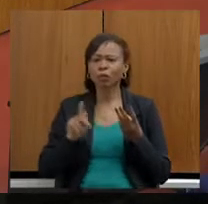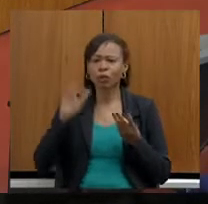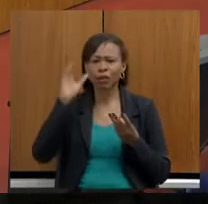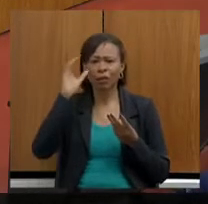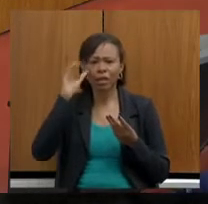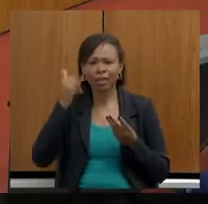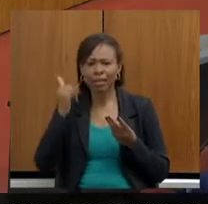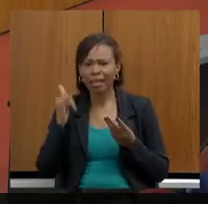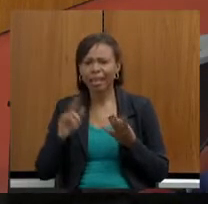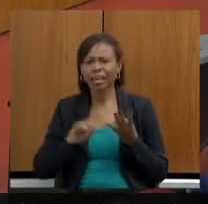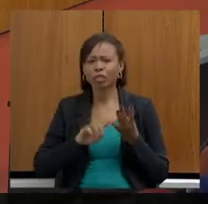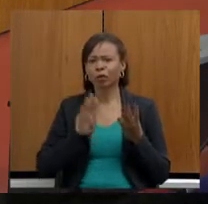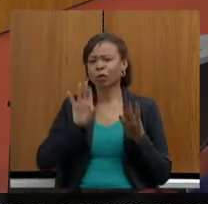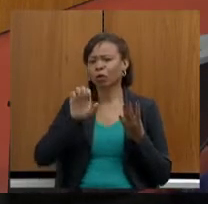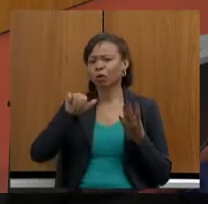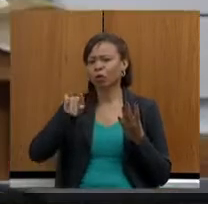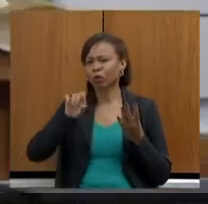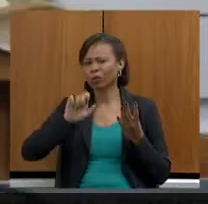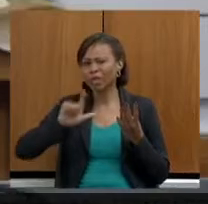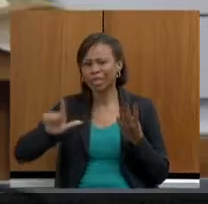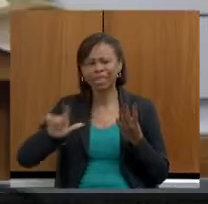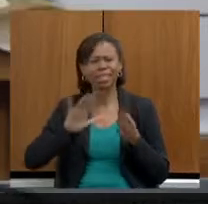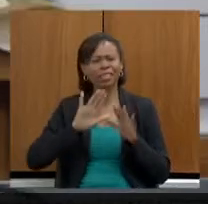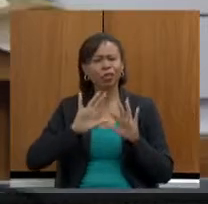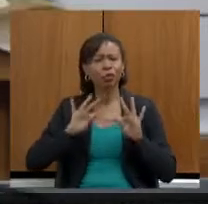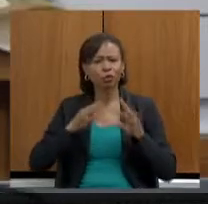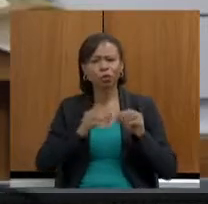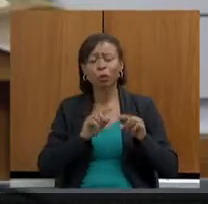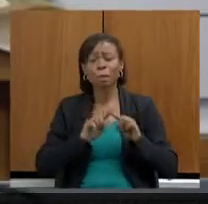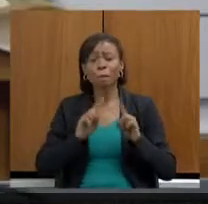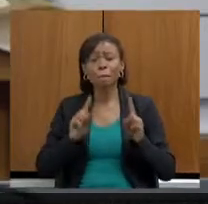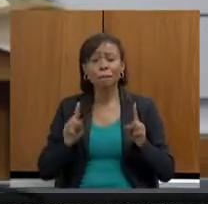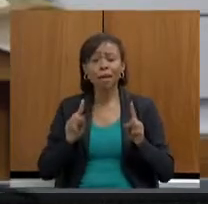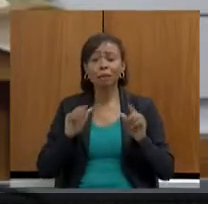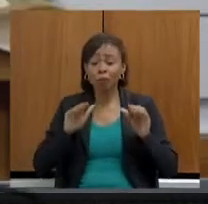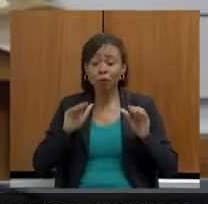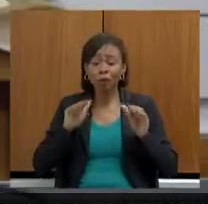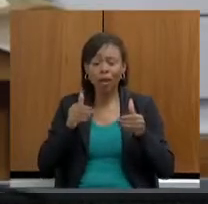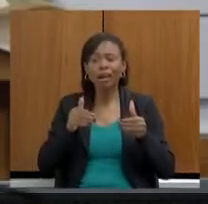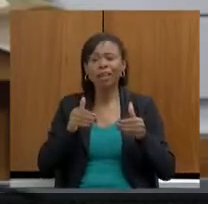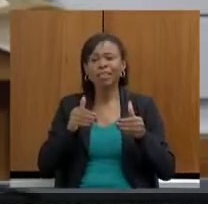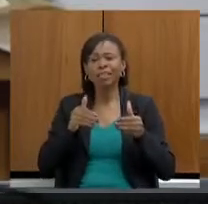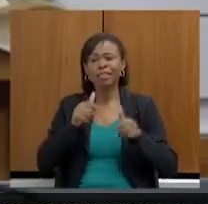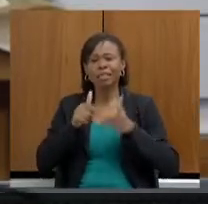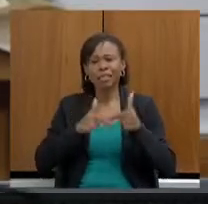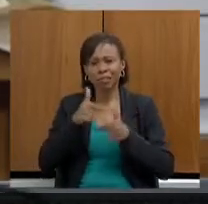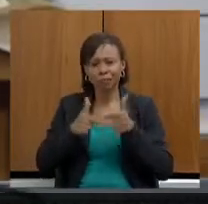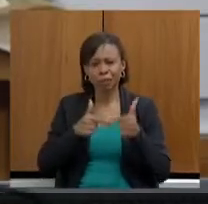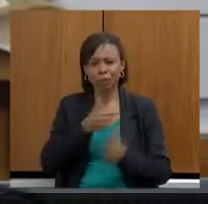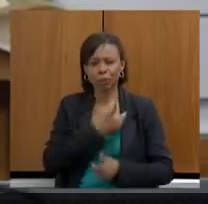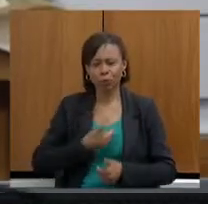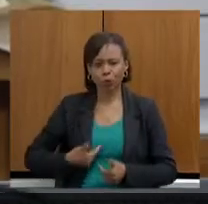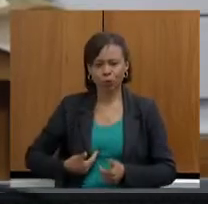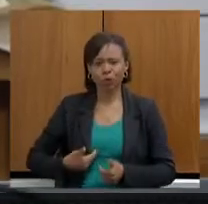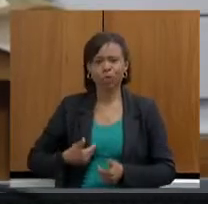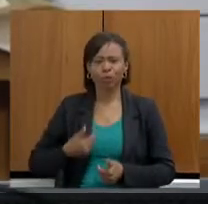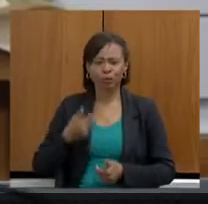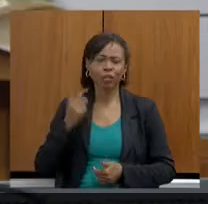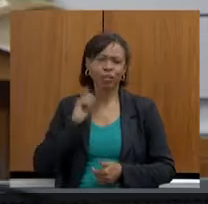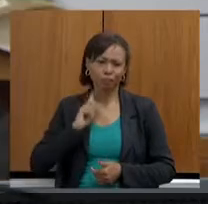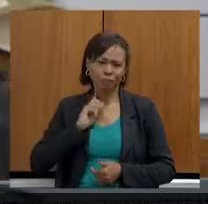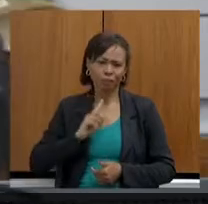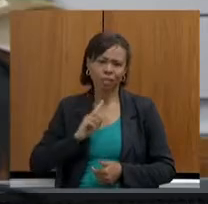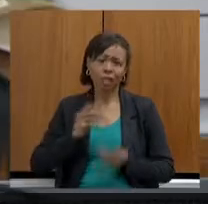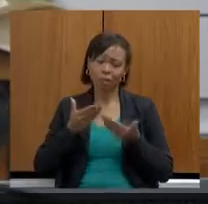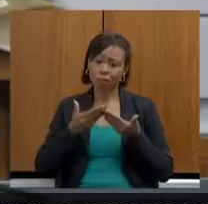mas só para destacar esse trabalho nosso junto ao governo do estado essa abertura que a gente tem para desenvolver esse trabalho